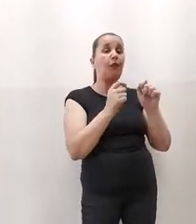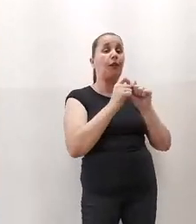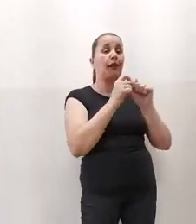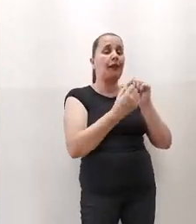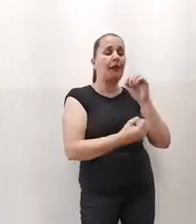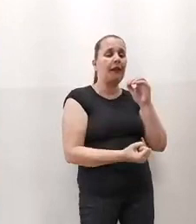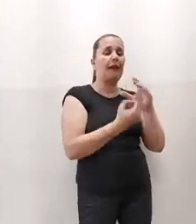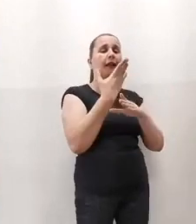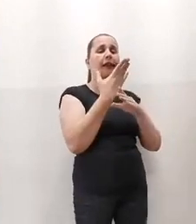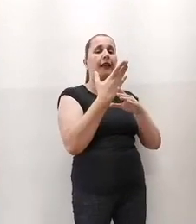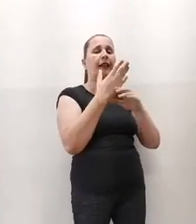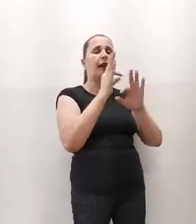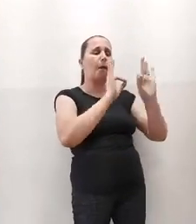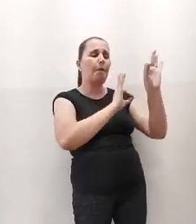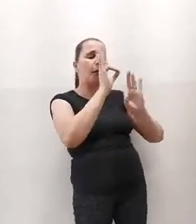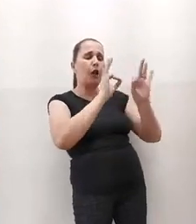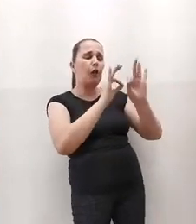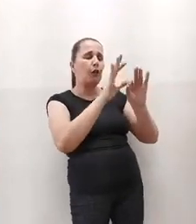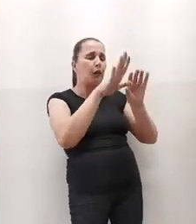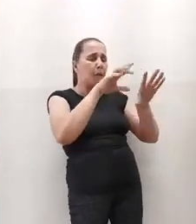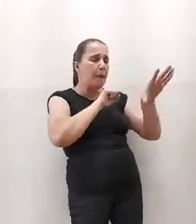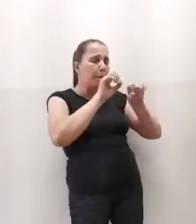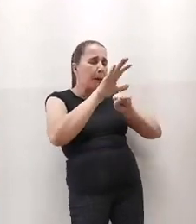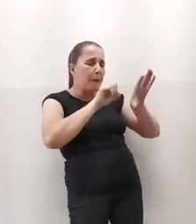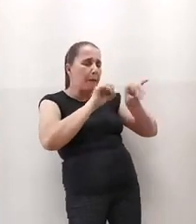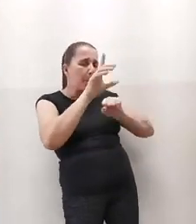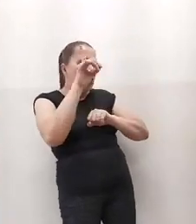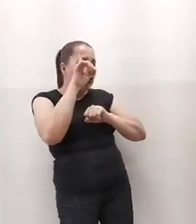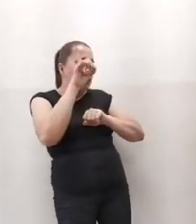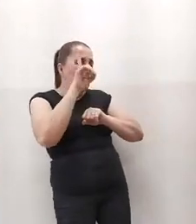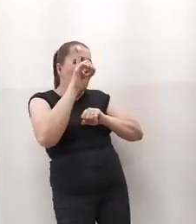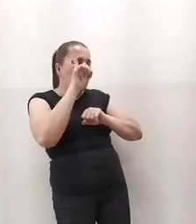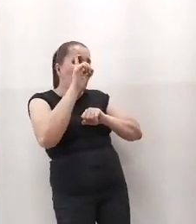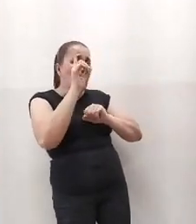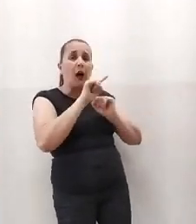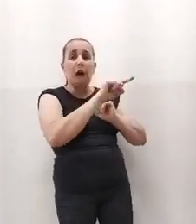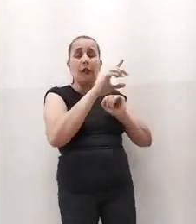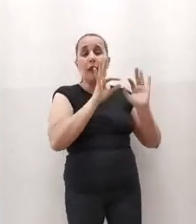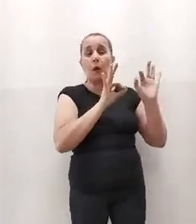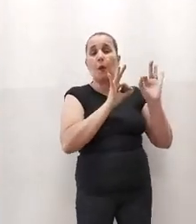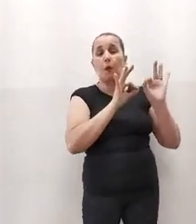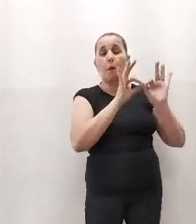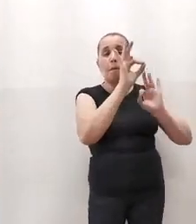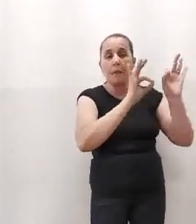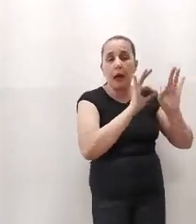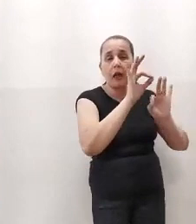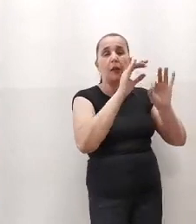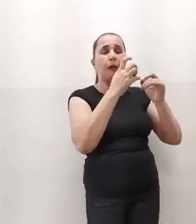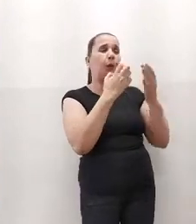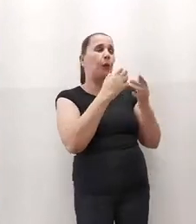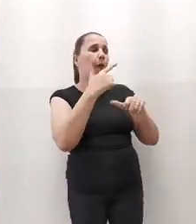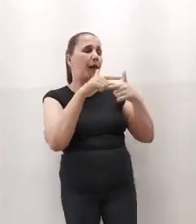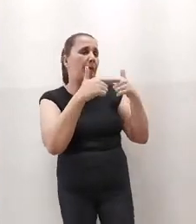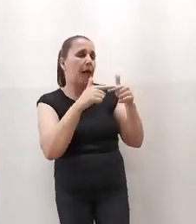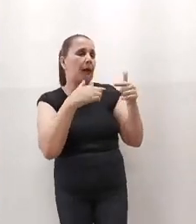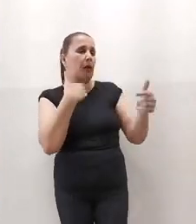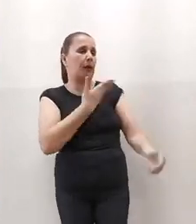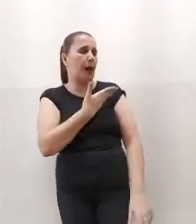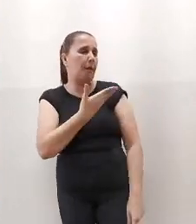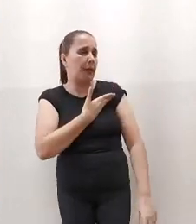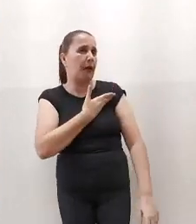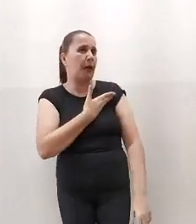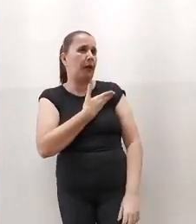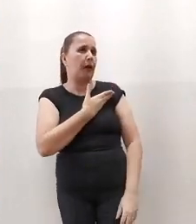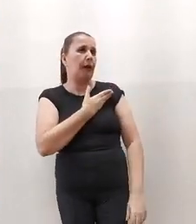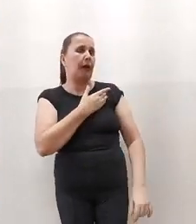você alimenta isso todos os dias. A visão terrena pode ser uma conduta, pode ser um plano, pode ser seu empreguinho, suas amizades inúteis